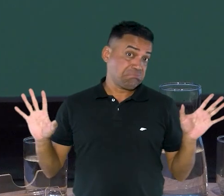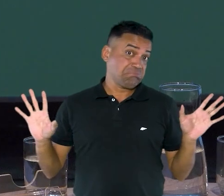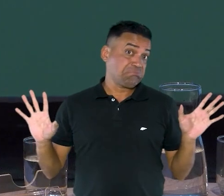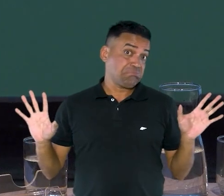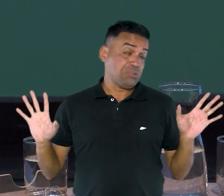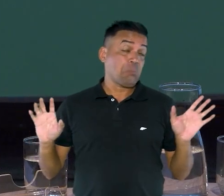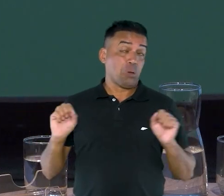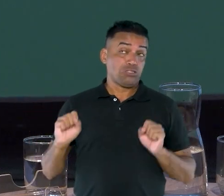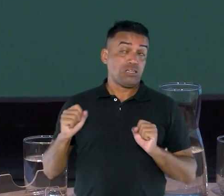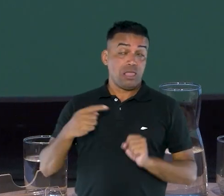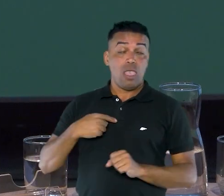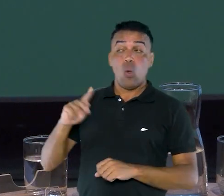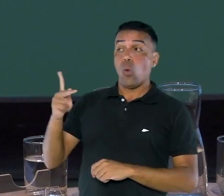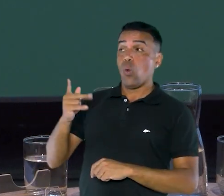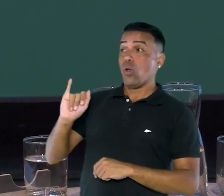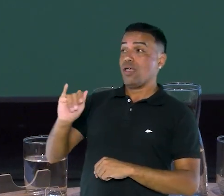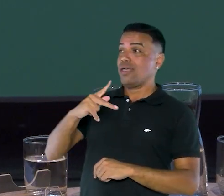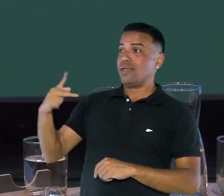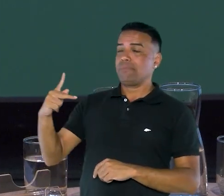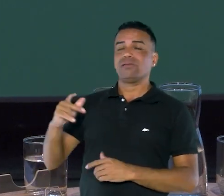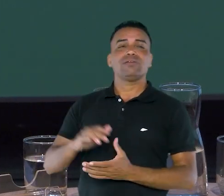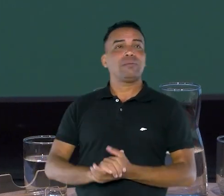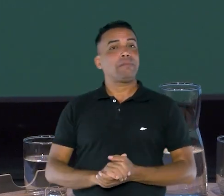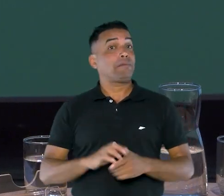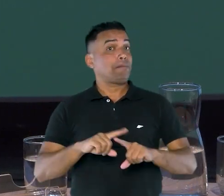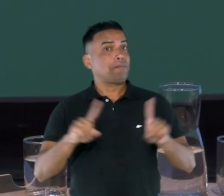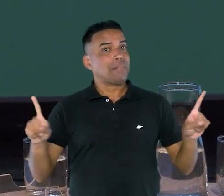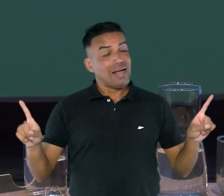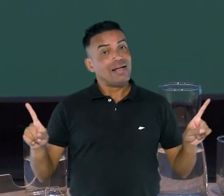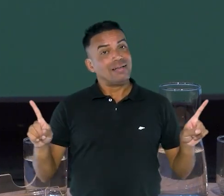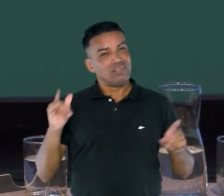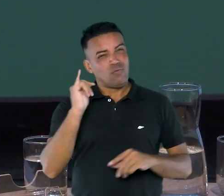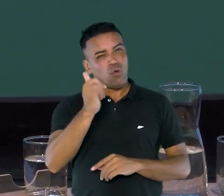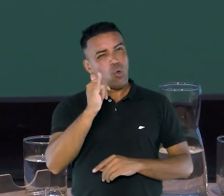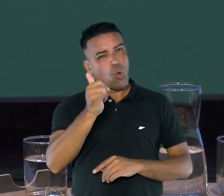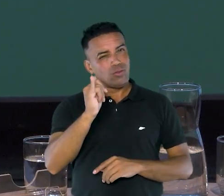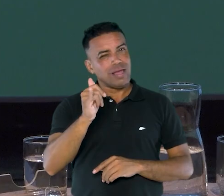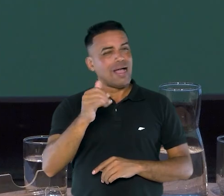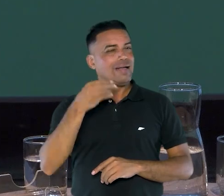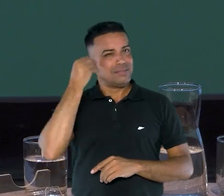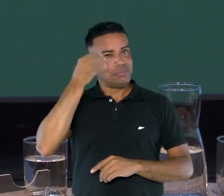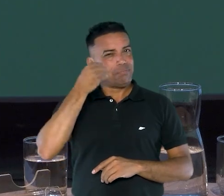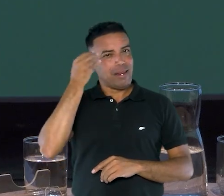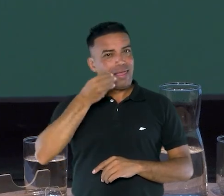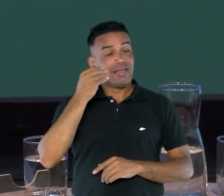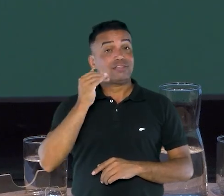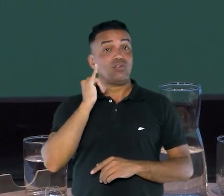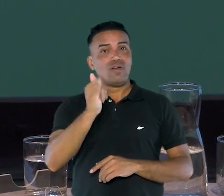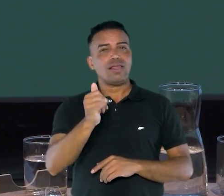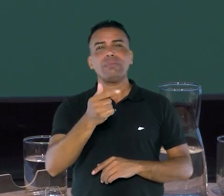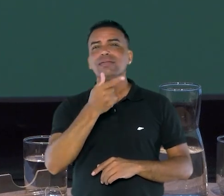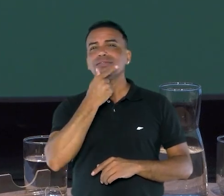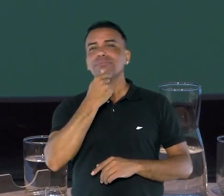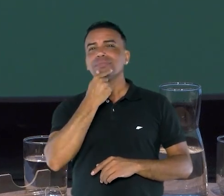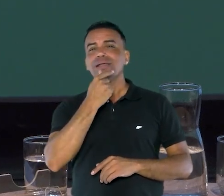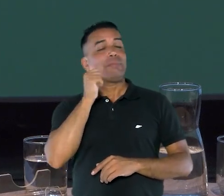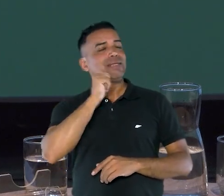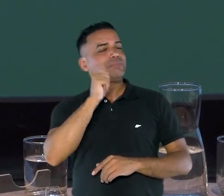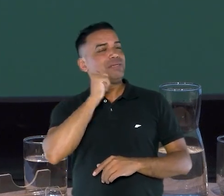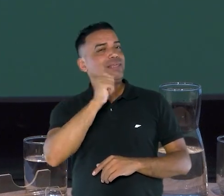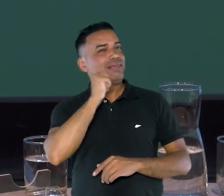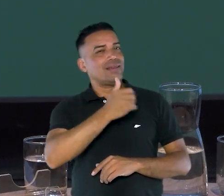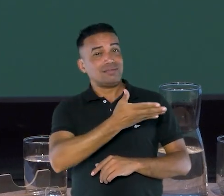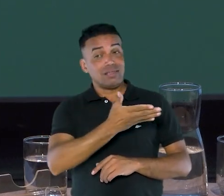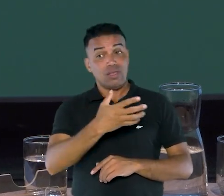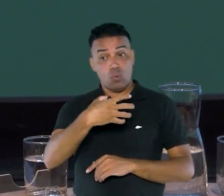Pode ser que eu seja muito hippie, mas eu vou contar uma pequena experiência. Eu falei para as meninas aqui, acabei